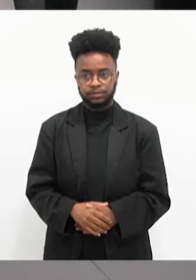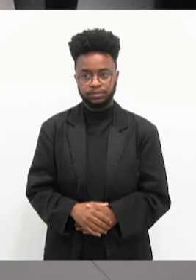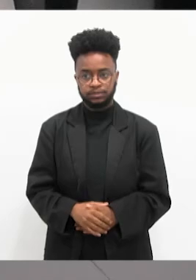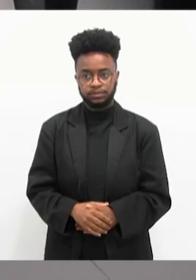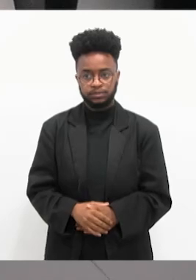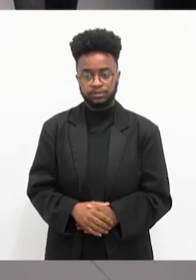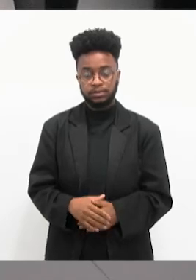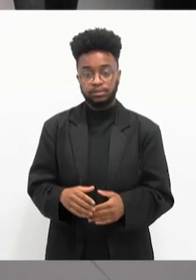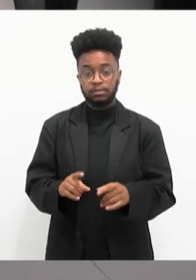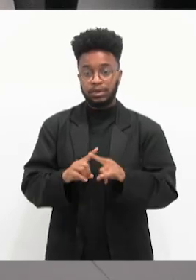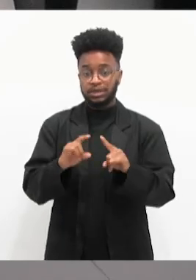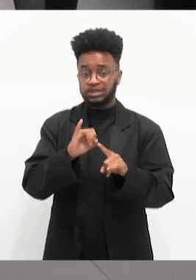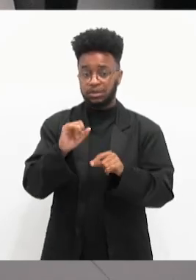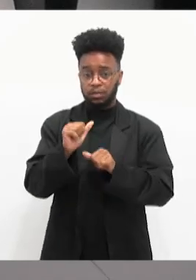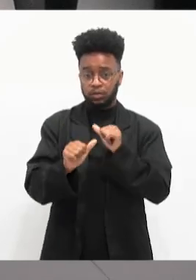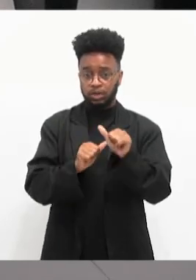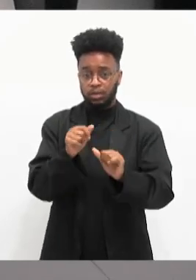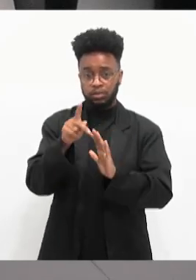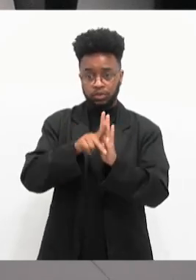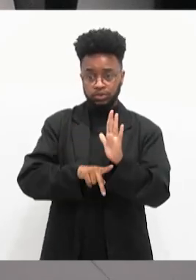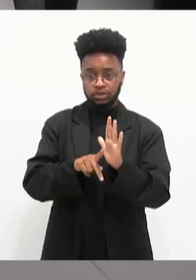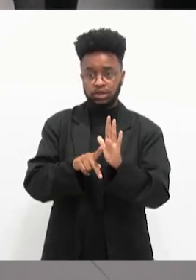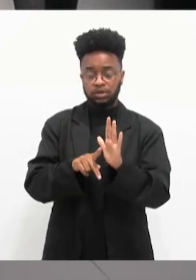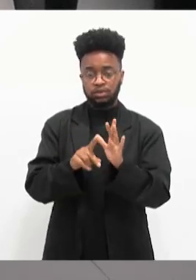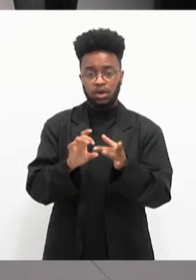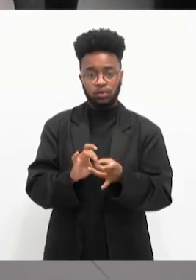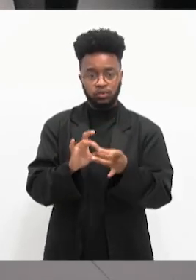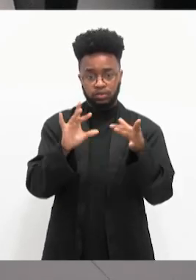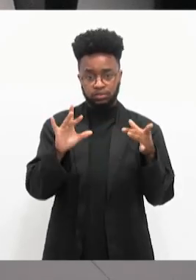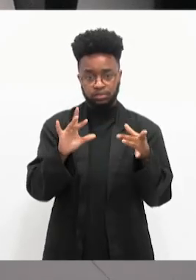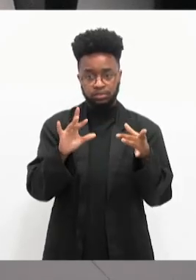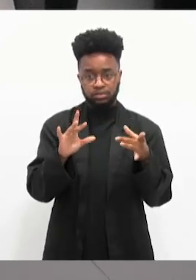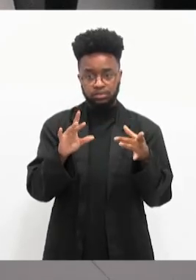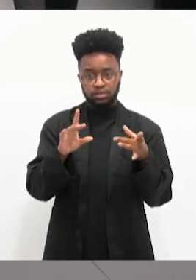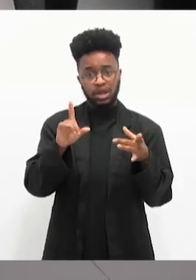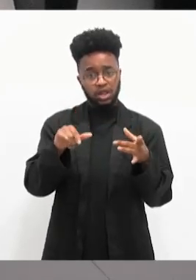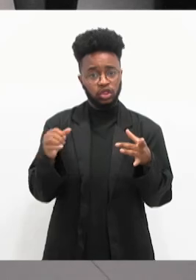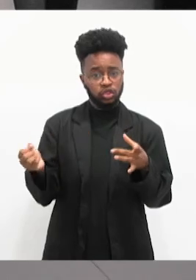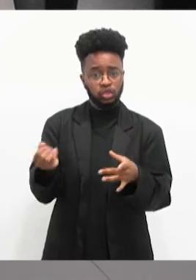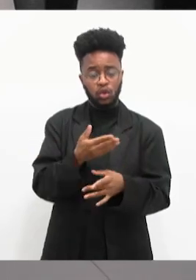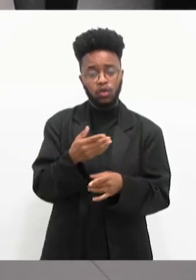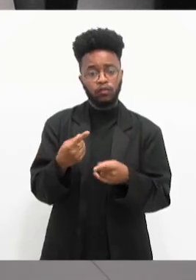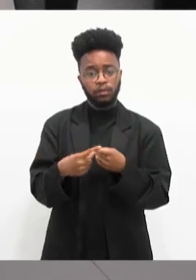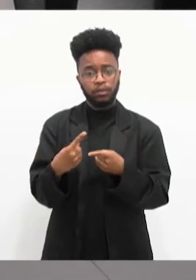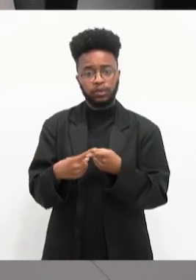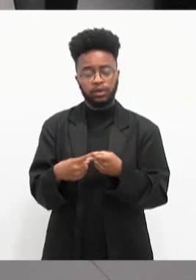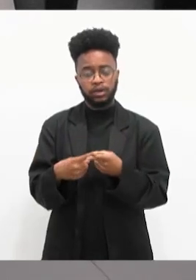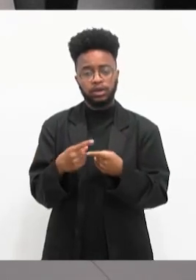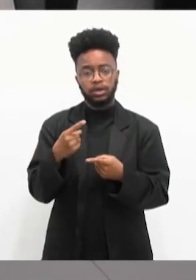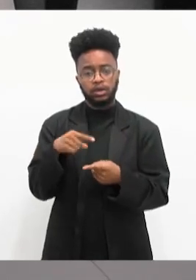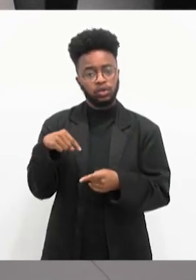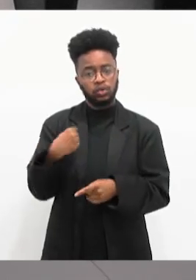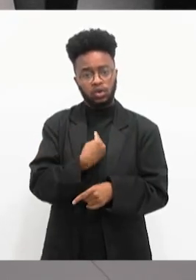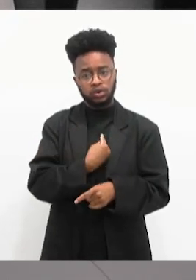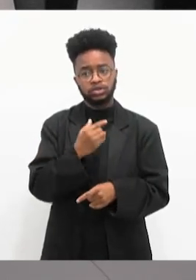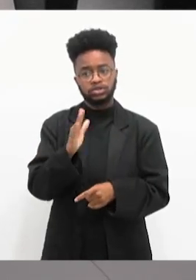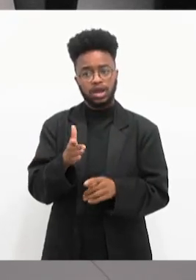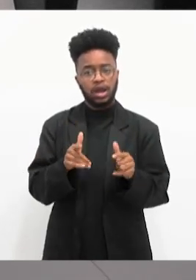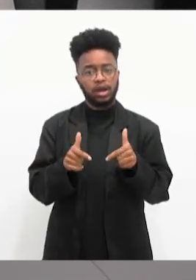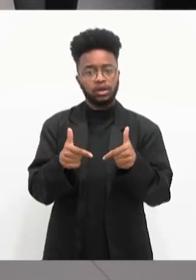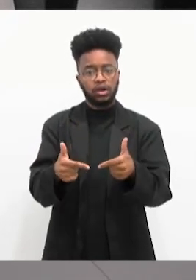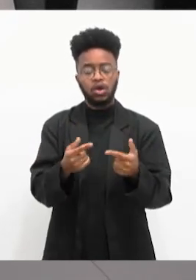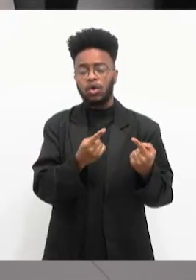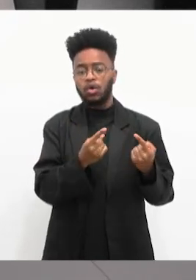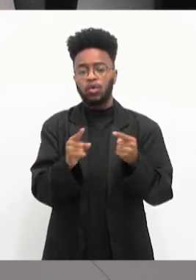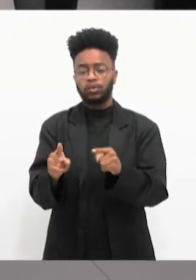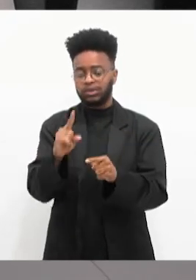Ainda que transforme um projeto autorizativo, vai ser algo inédito. A gente já tem se batido contra a ideia de